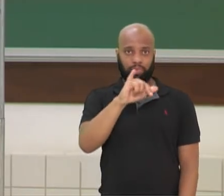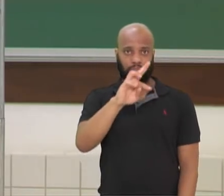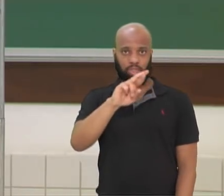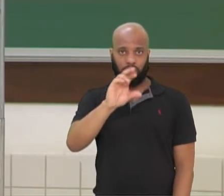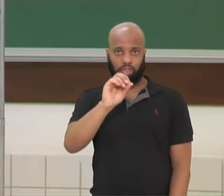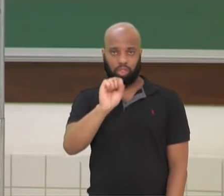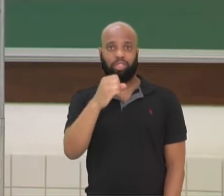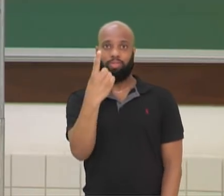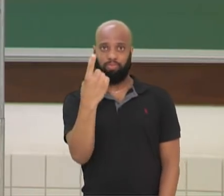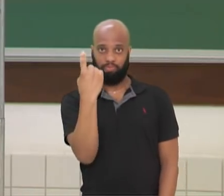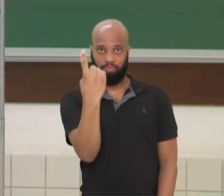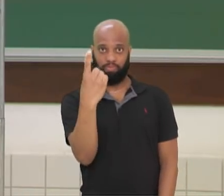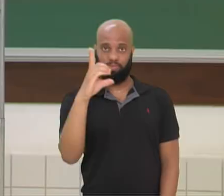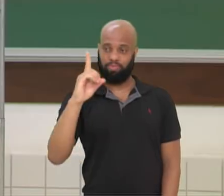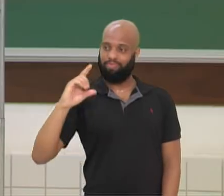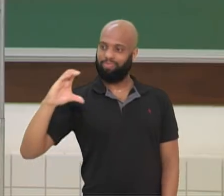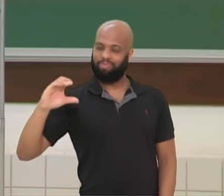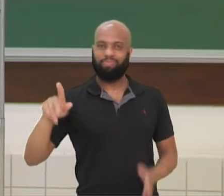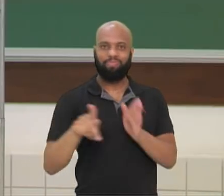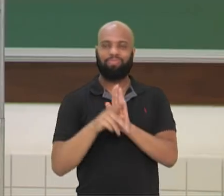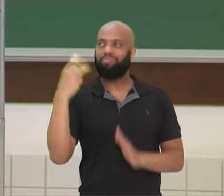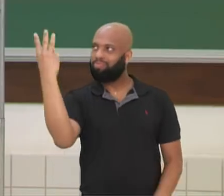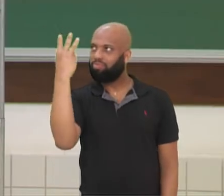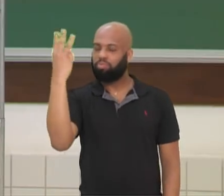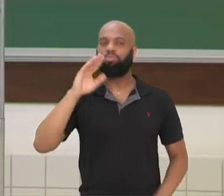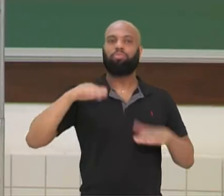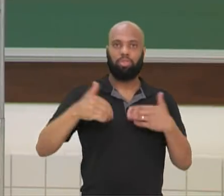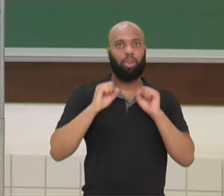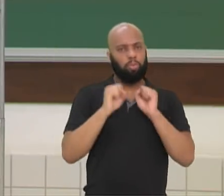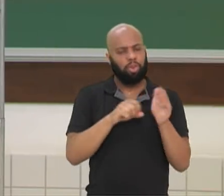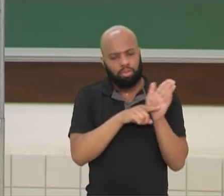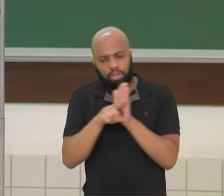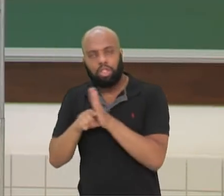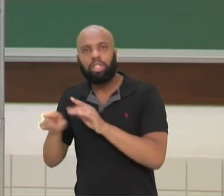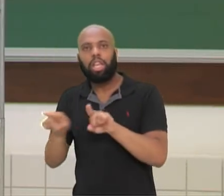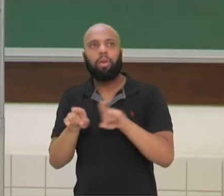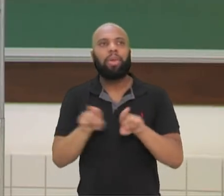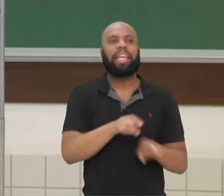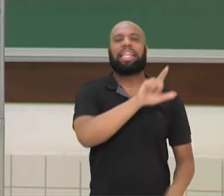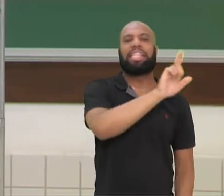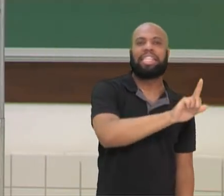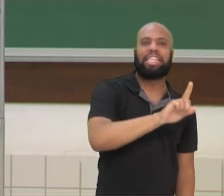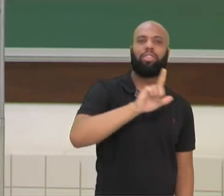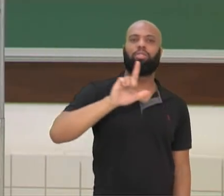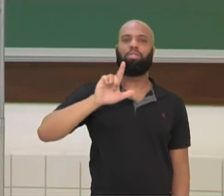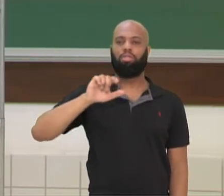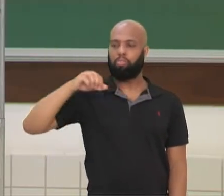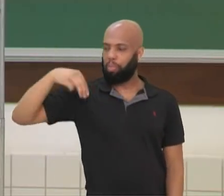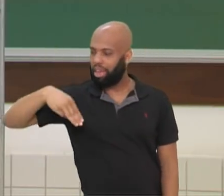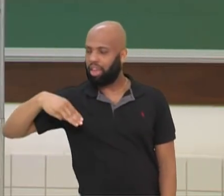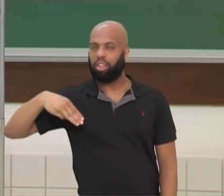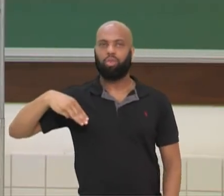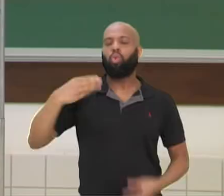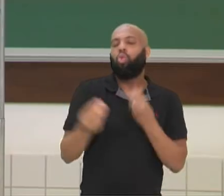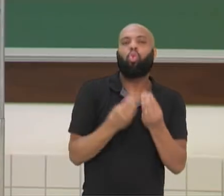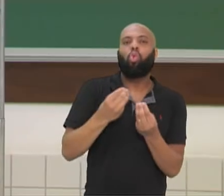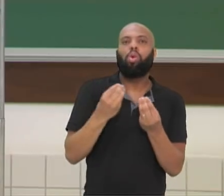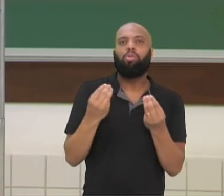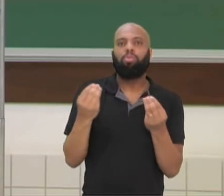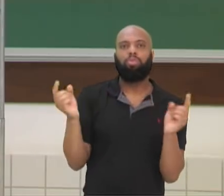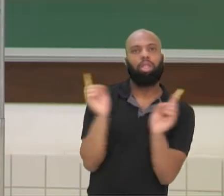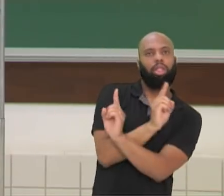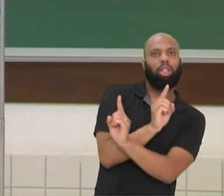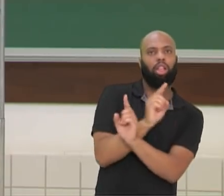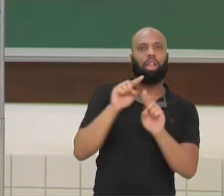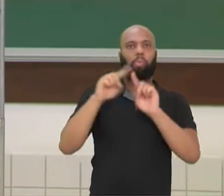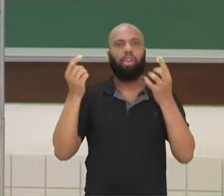Então você pode dar uma olhadinha em casa com mais tempo, olhar o livro de matemática, pesquisar em algum site a respeito dessa conversão do decímetro cúbico.